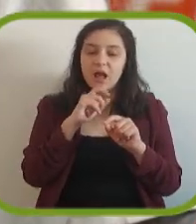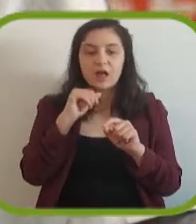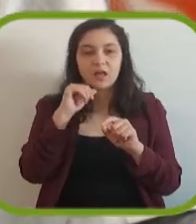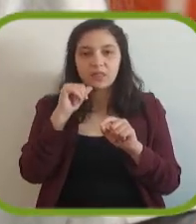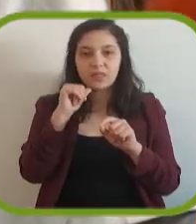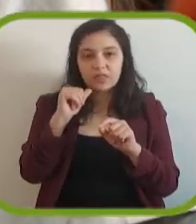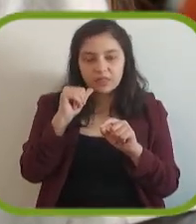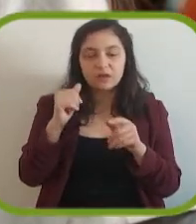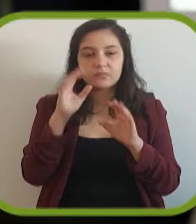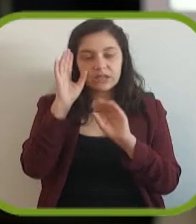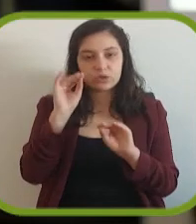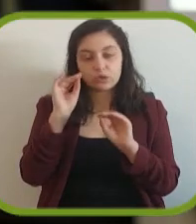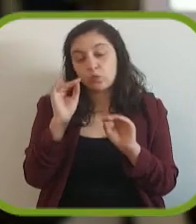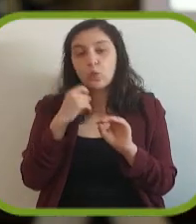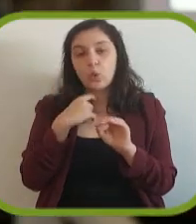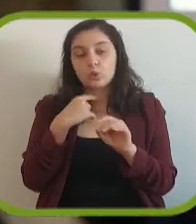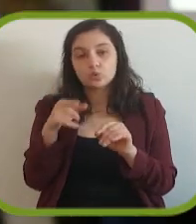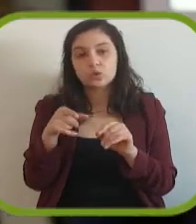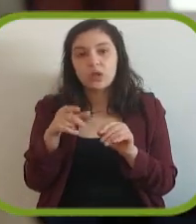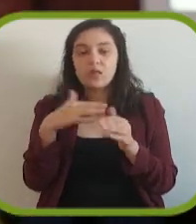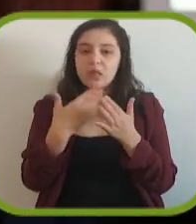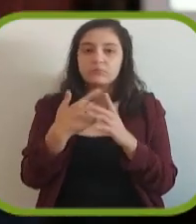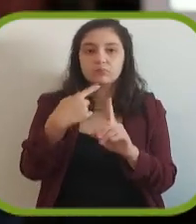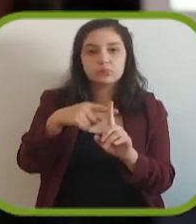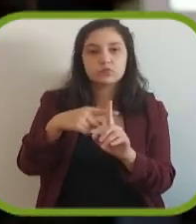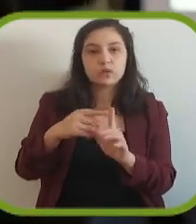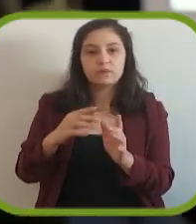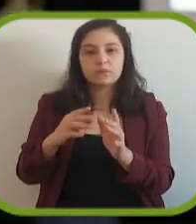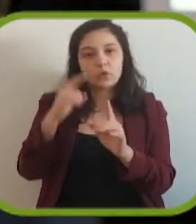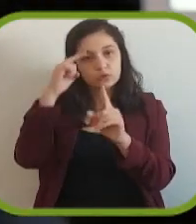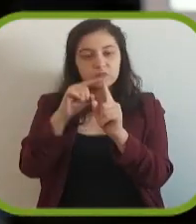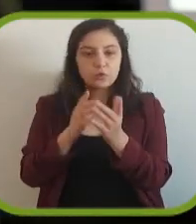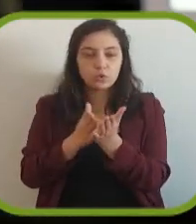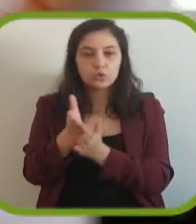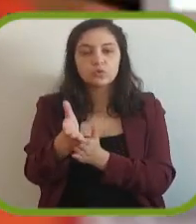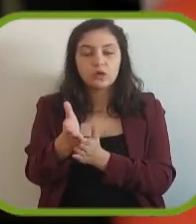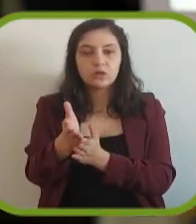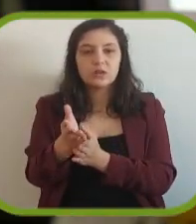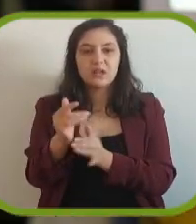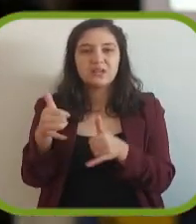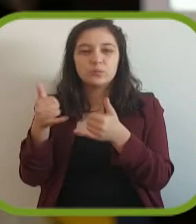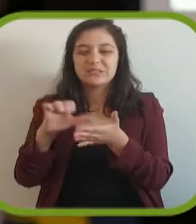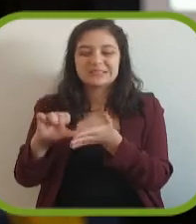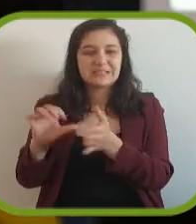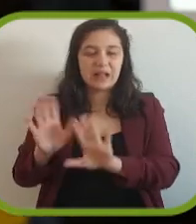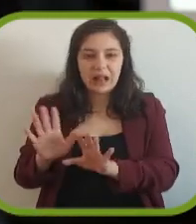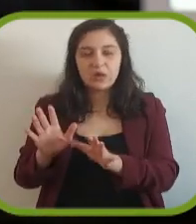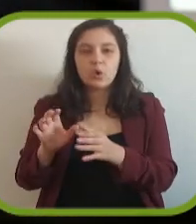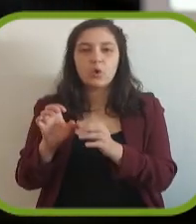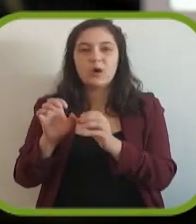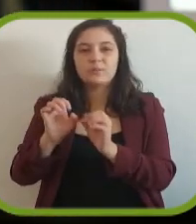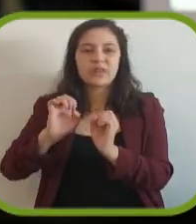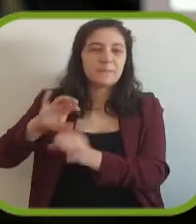de frequência do ensino, neste caso do curso, que propiciem a sua continuidade e que não sejam fatores também depois de desistência e